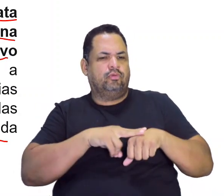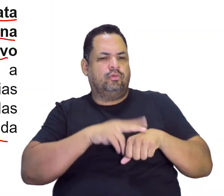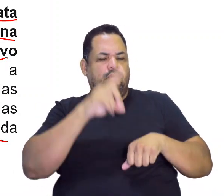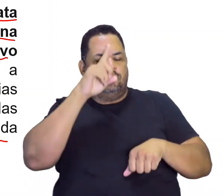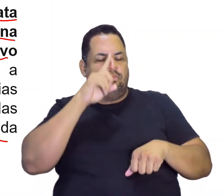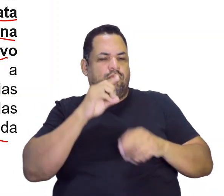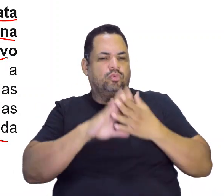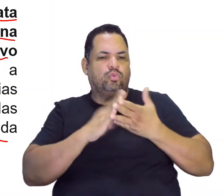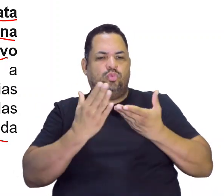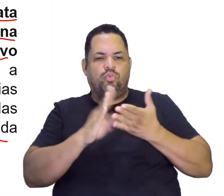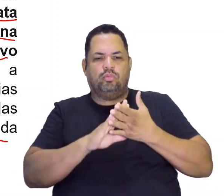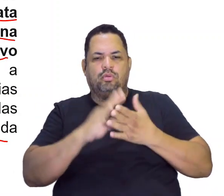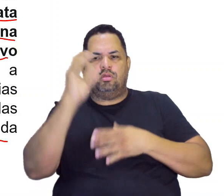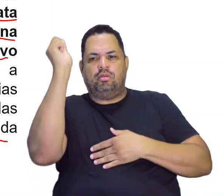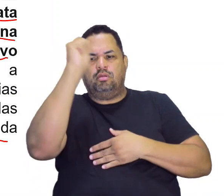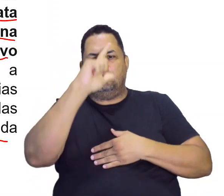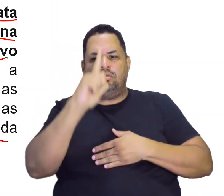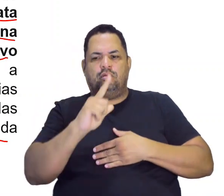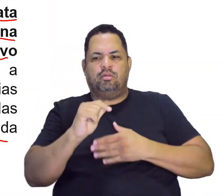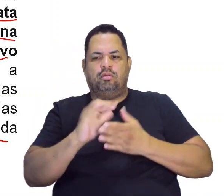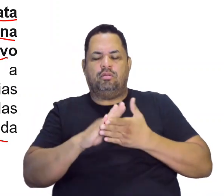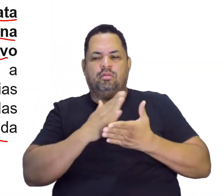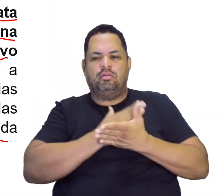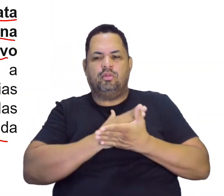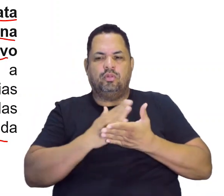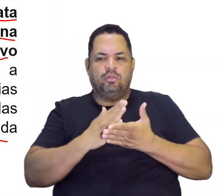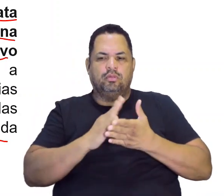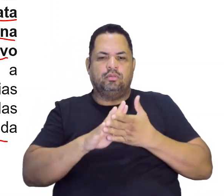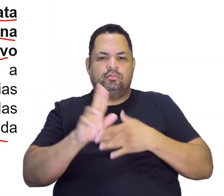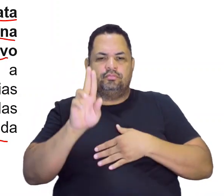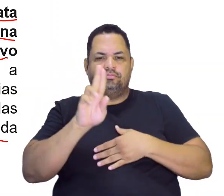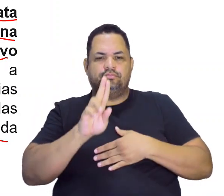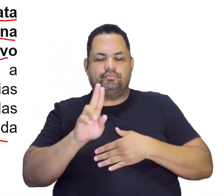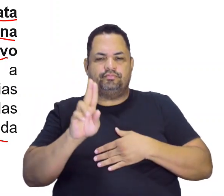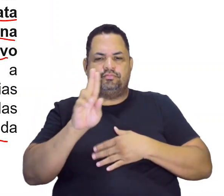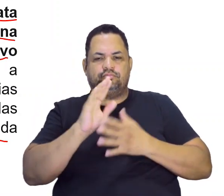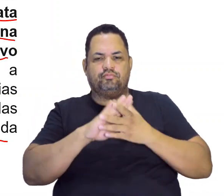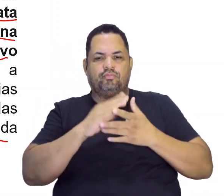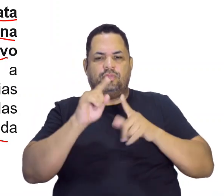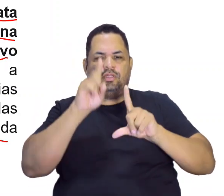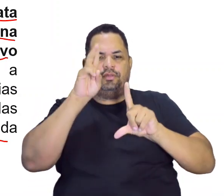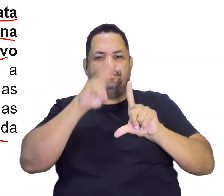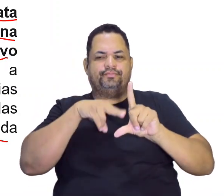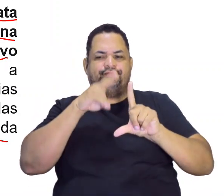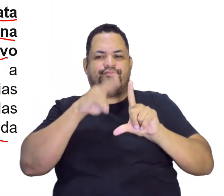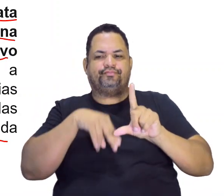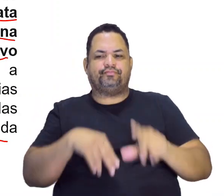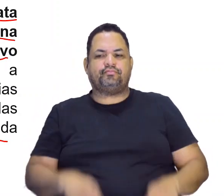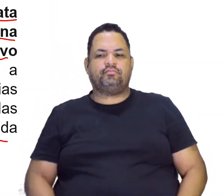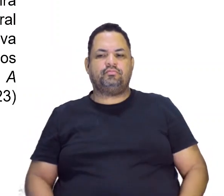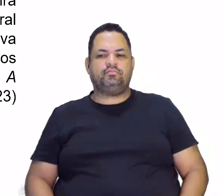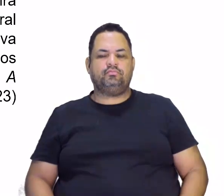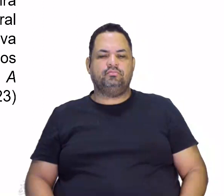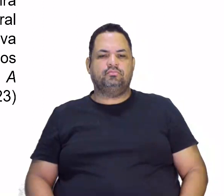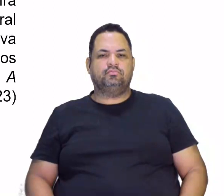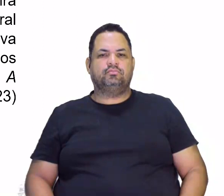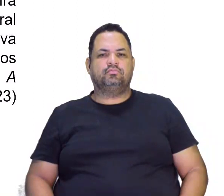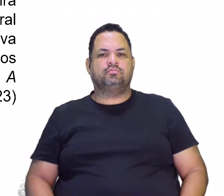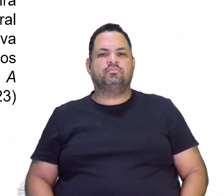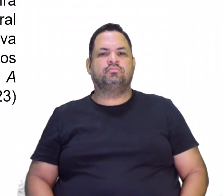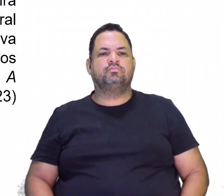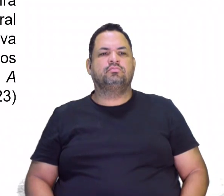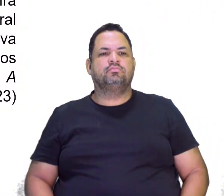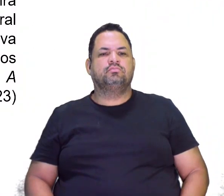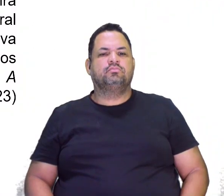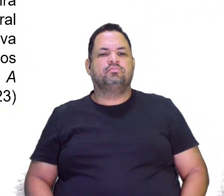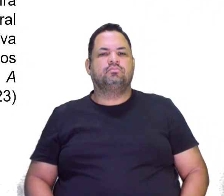cores muito Azul essas cores ela passou sempre para seus quadros né E